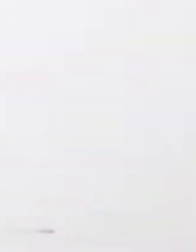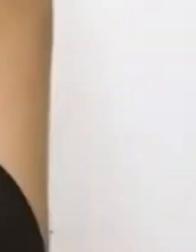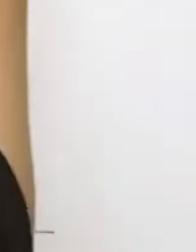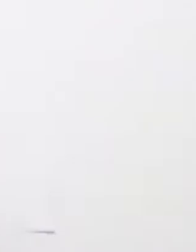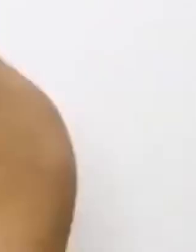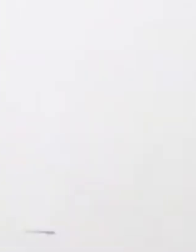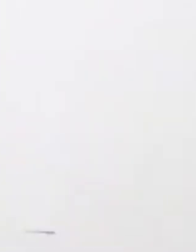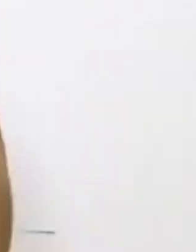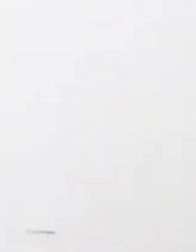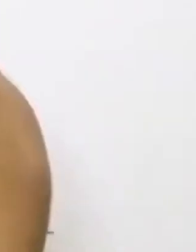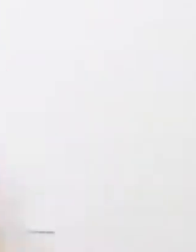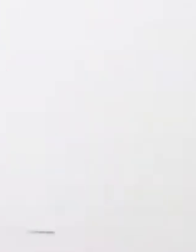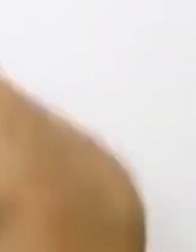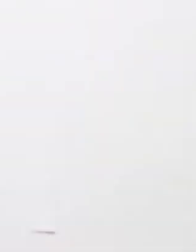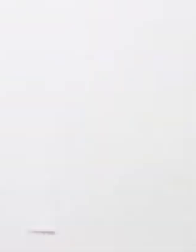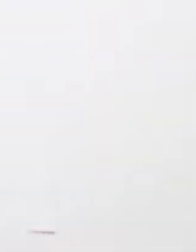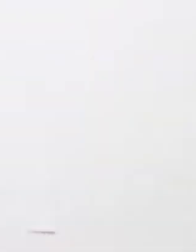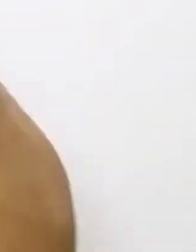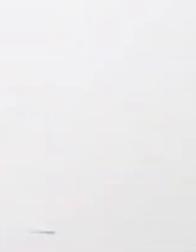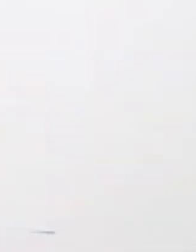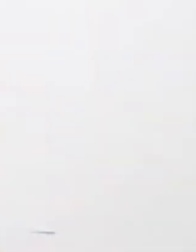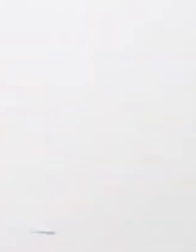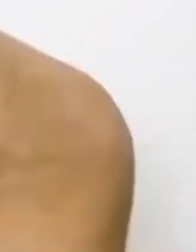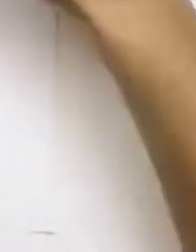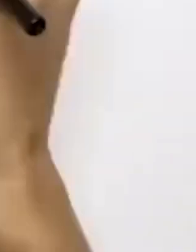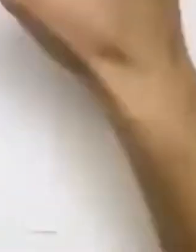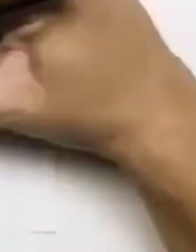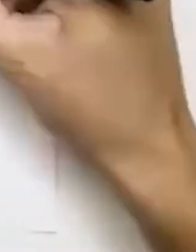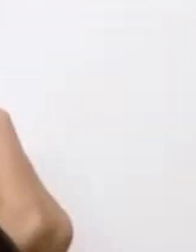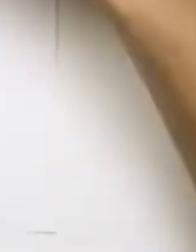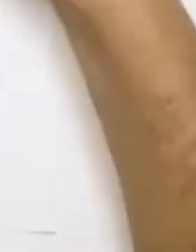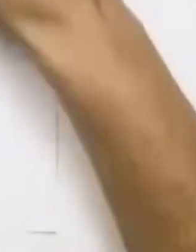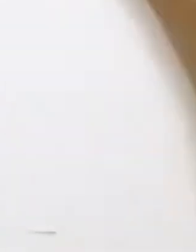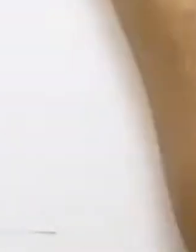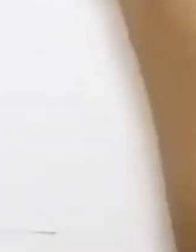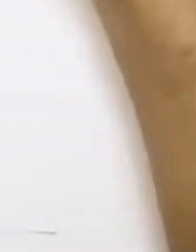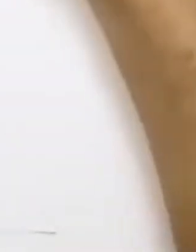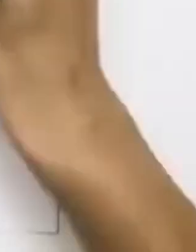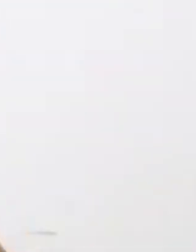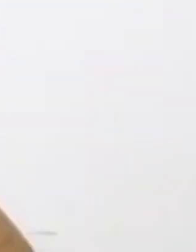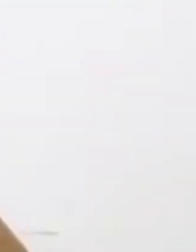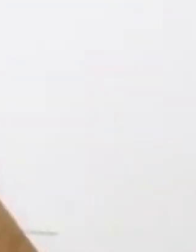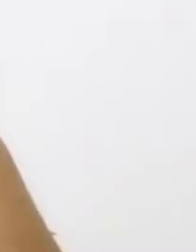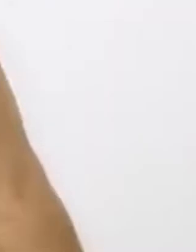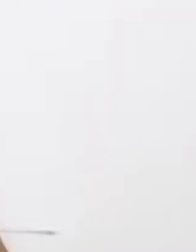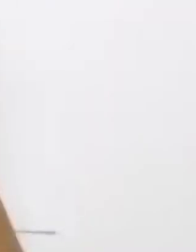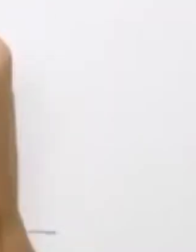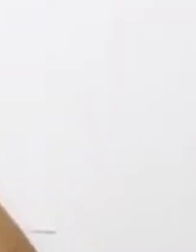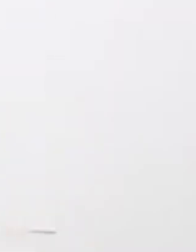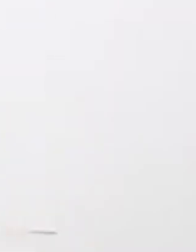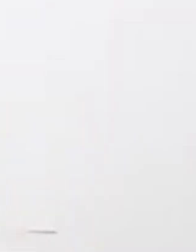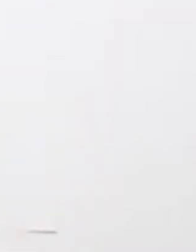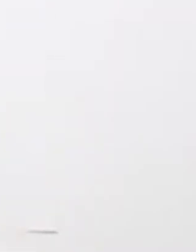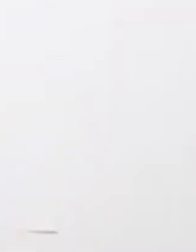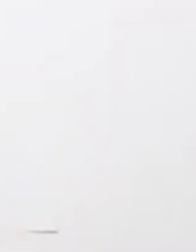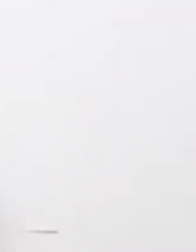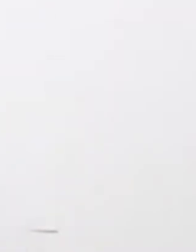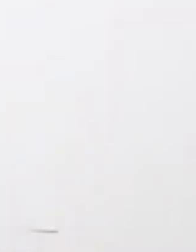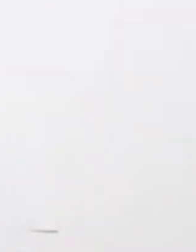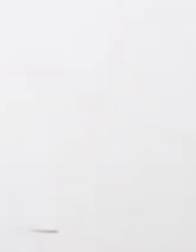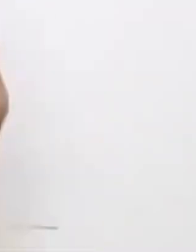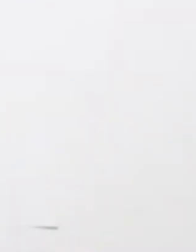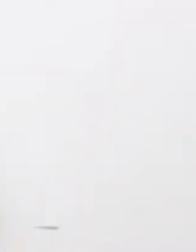E lembre-se você tem o direito de visitar a Unidade de produção dos Agricultores afim de saber mais sobre o